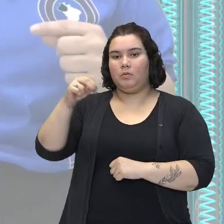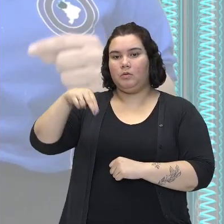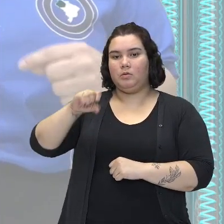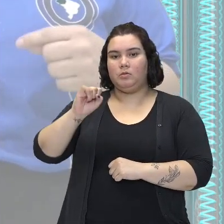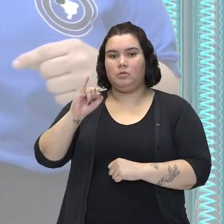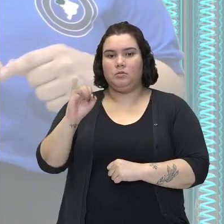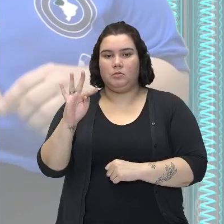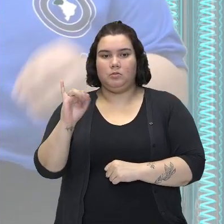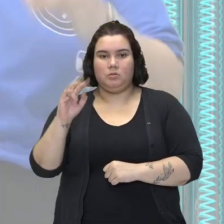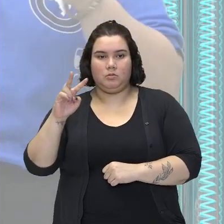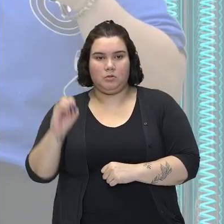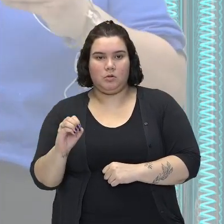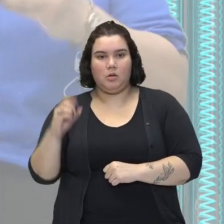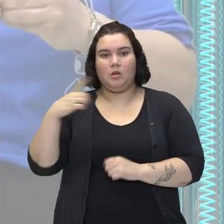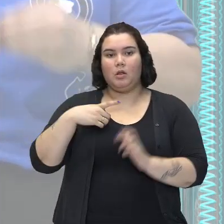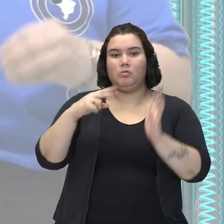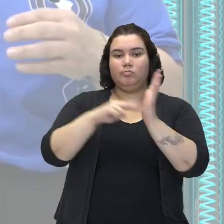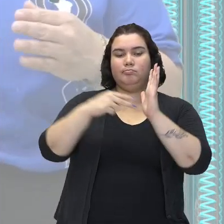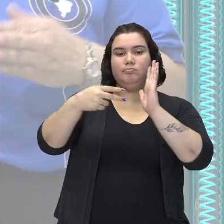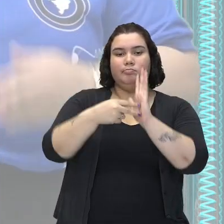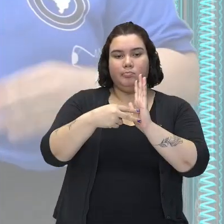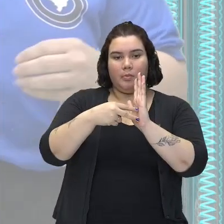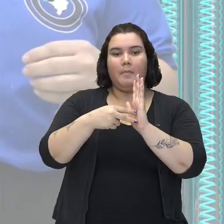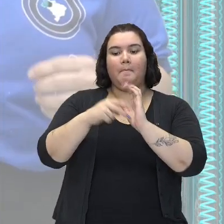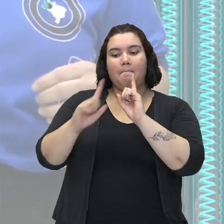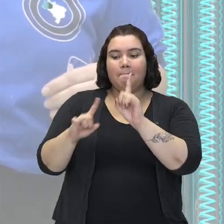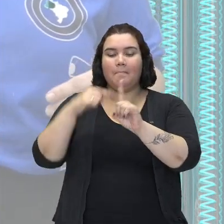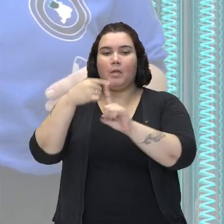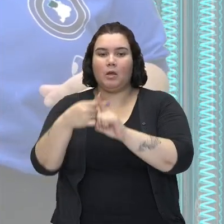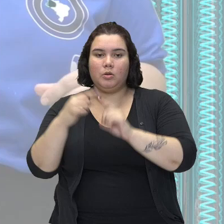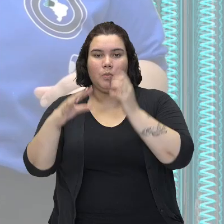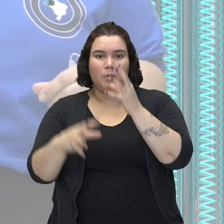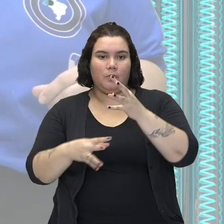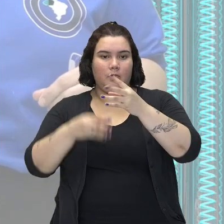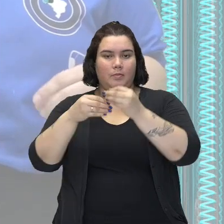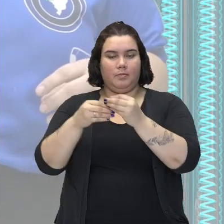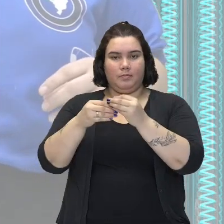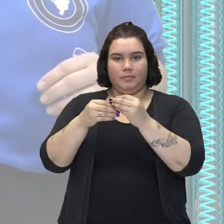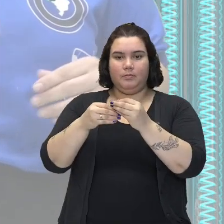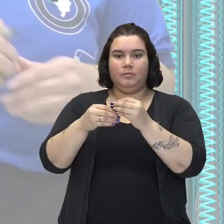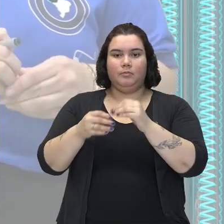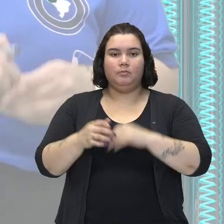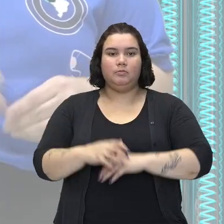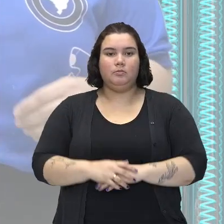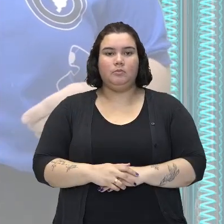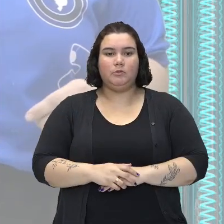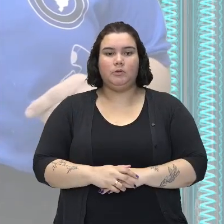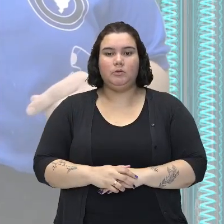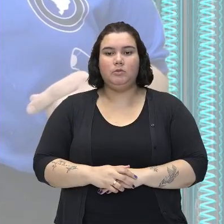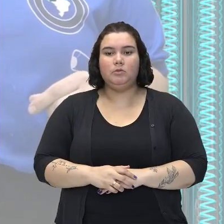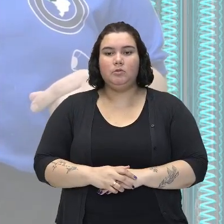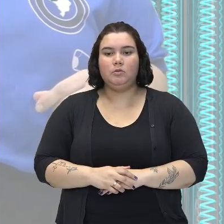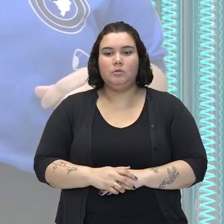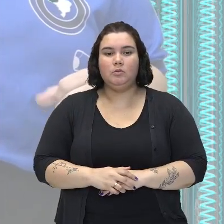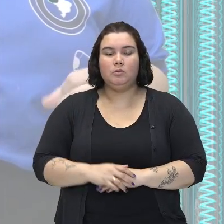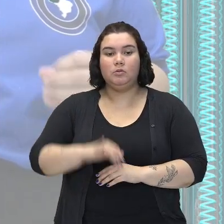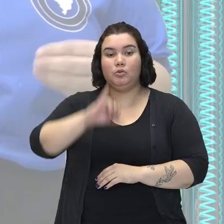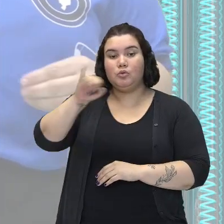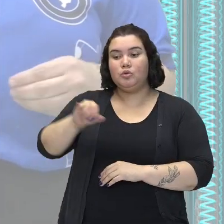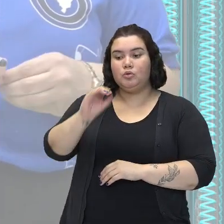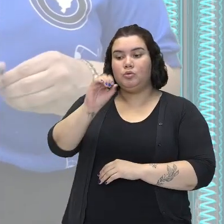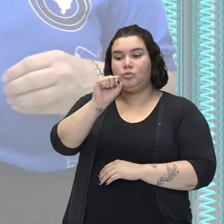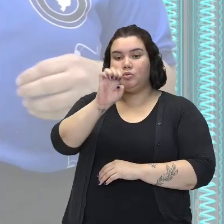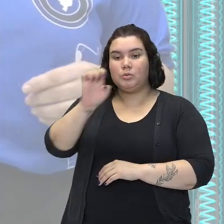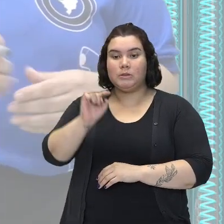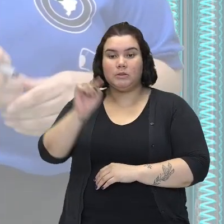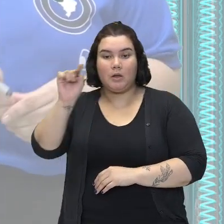que tem o seu sentido integrado por um complemento. Olha o exemplo. José puxou